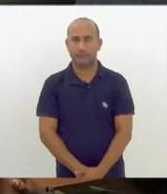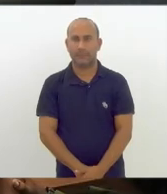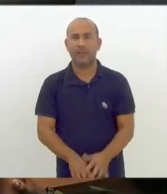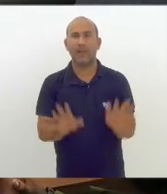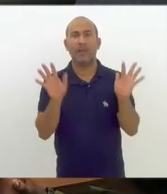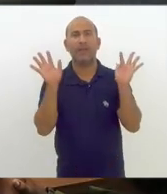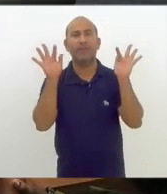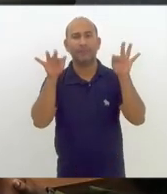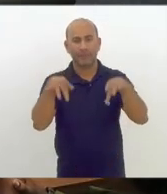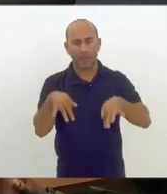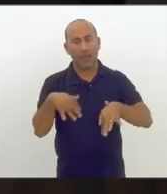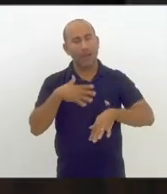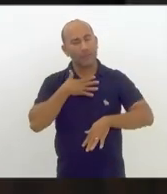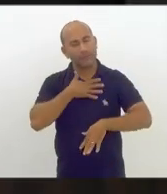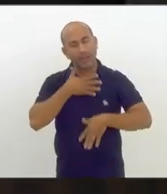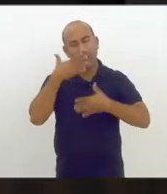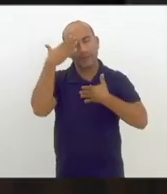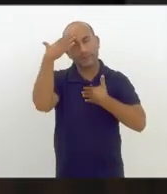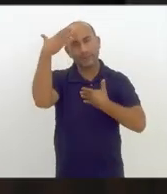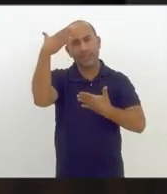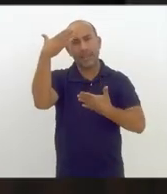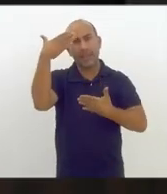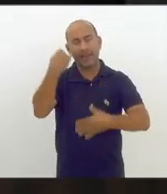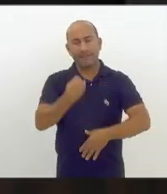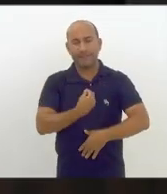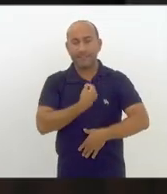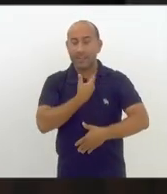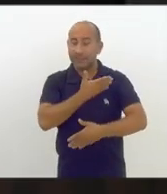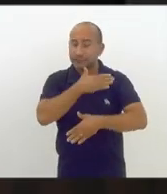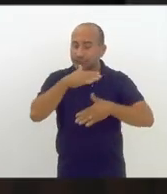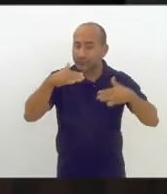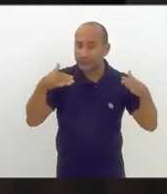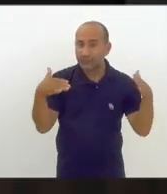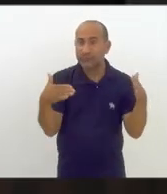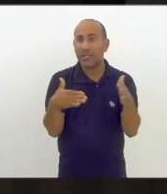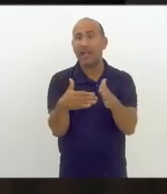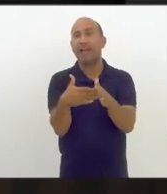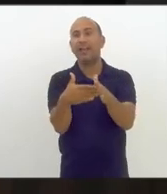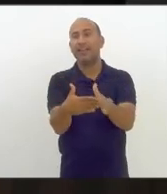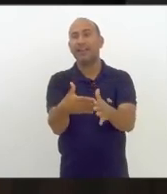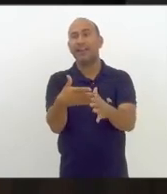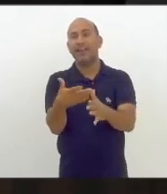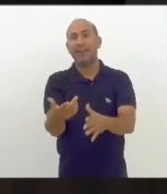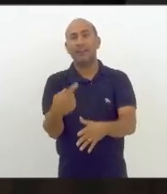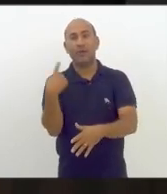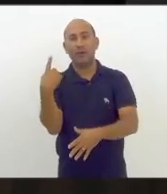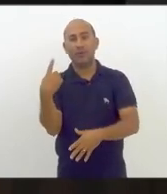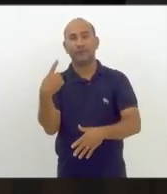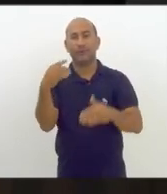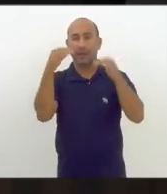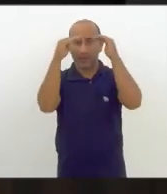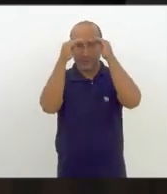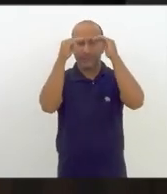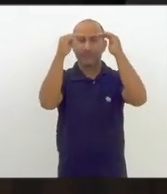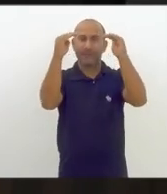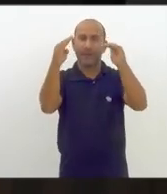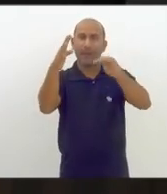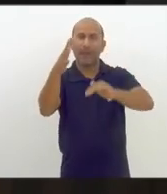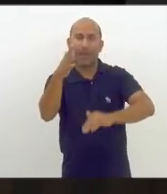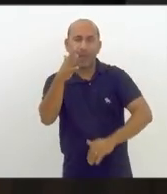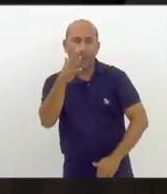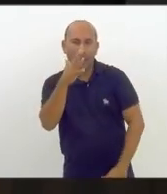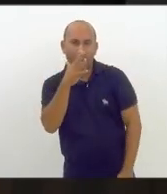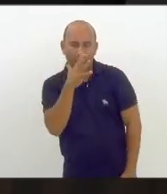Finalizando, gostaria de agradecer a presença de todas e todos e reiterar o nosso respeito e admiração